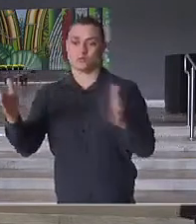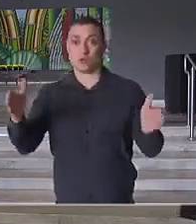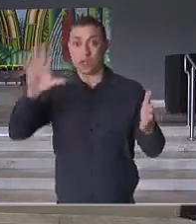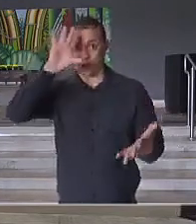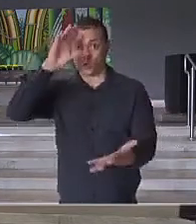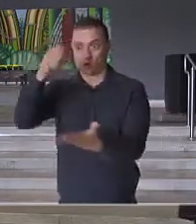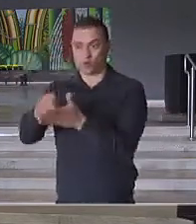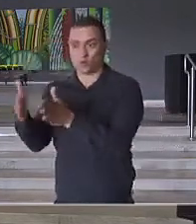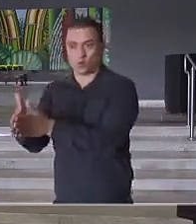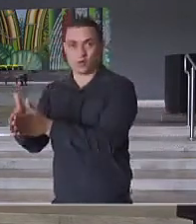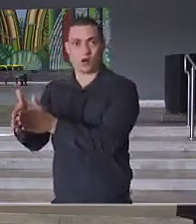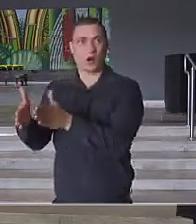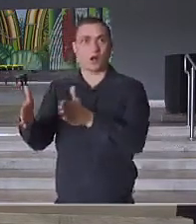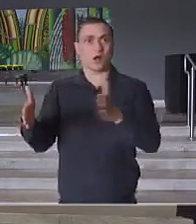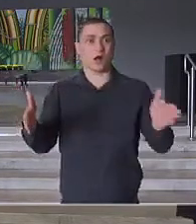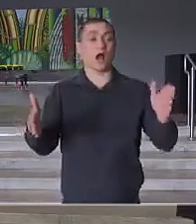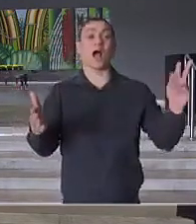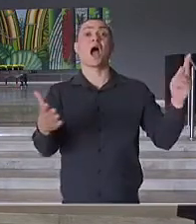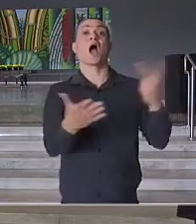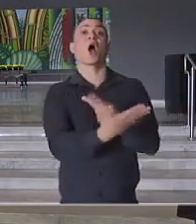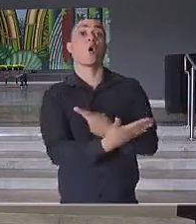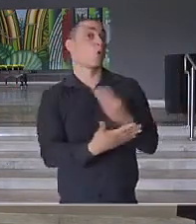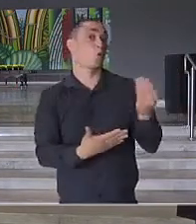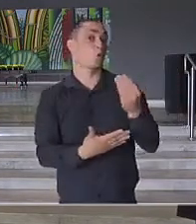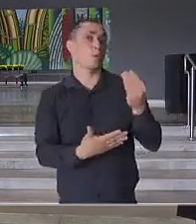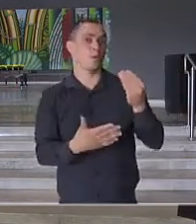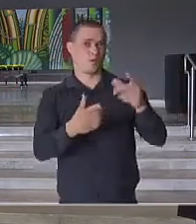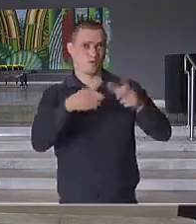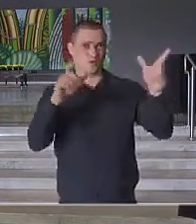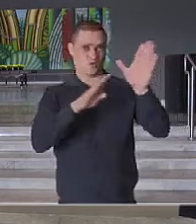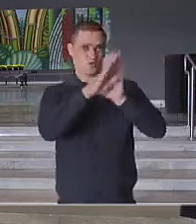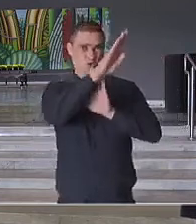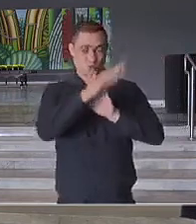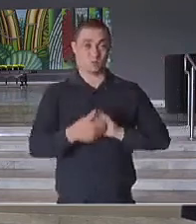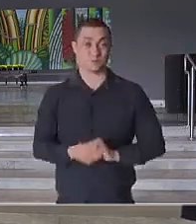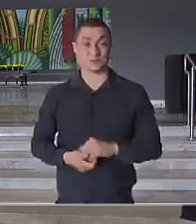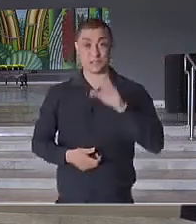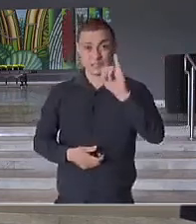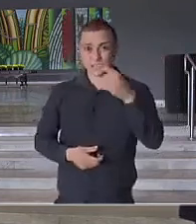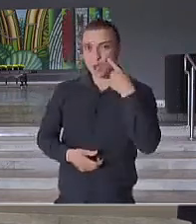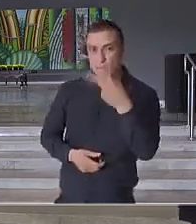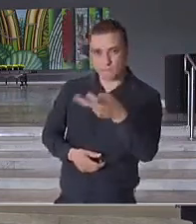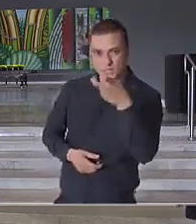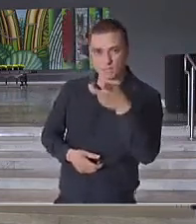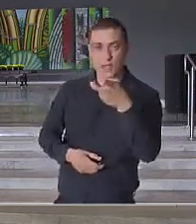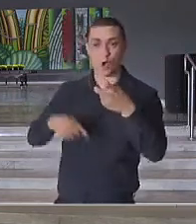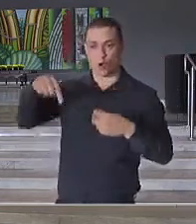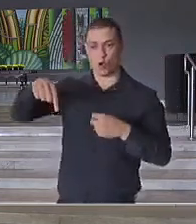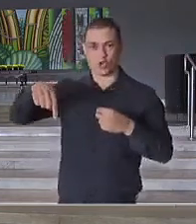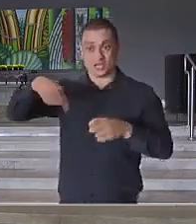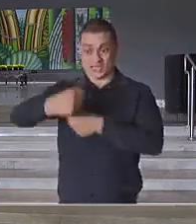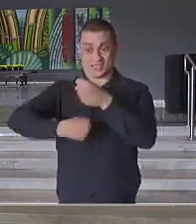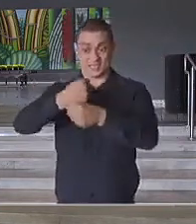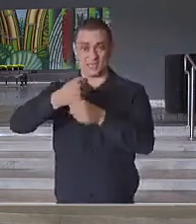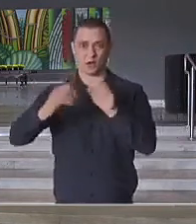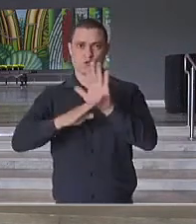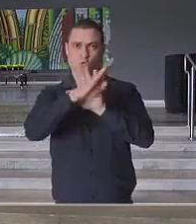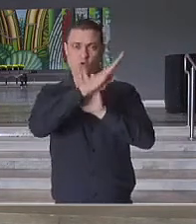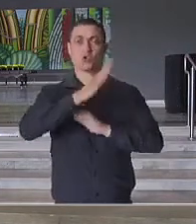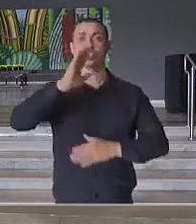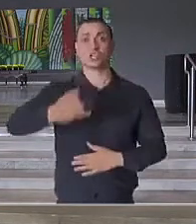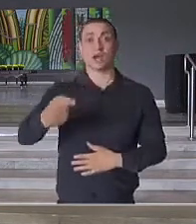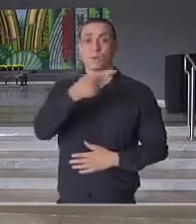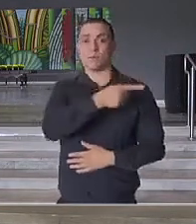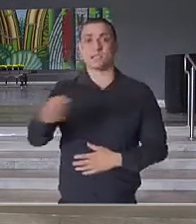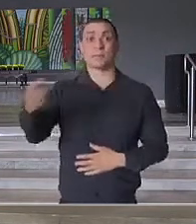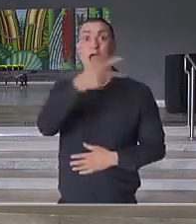de medidas e o aumento da pandemia. E se a gente observar as curvas deste ano, nós tivemos 2